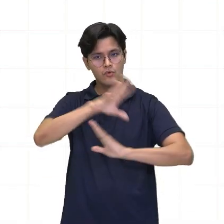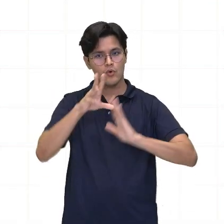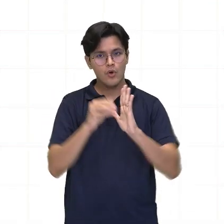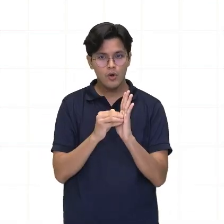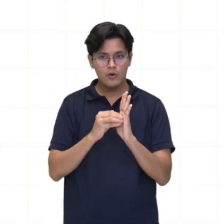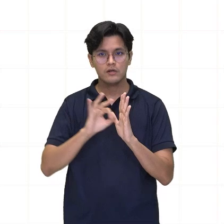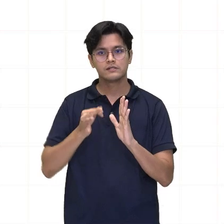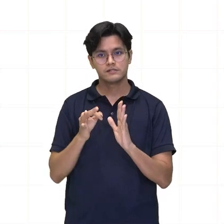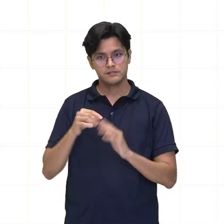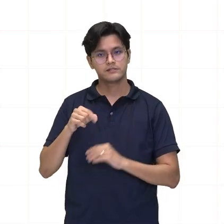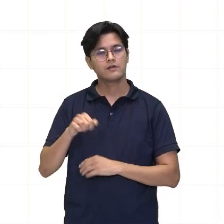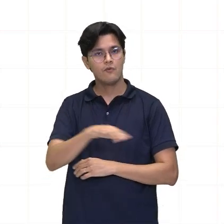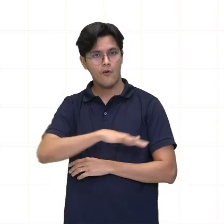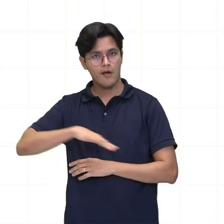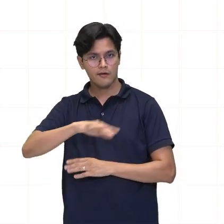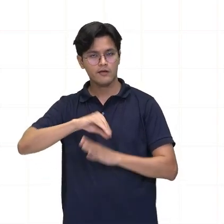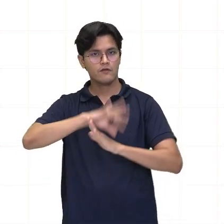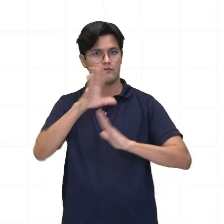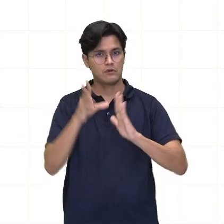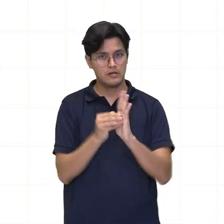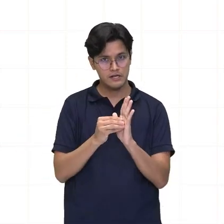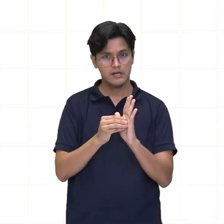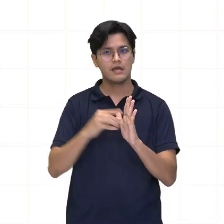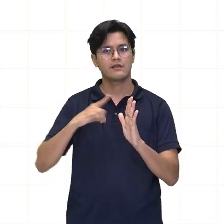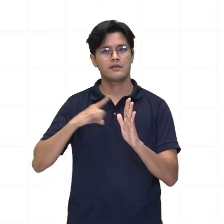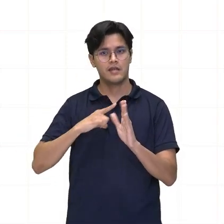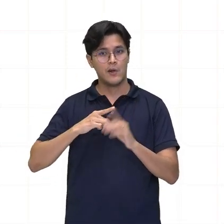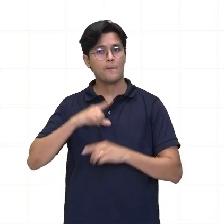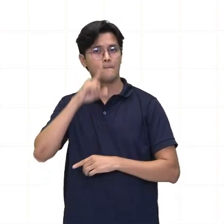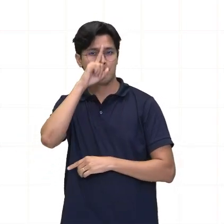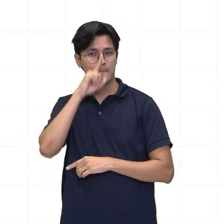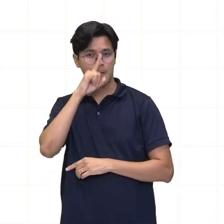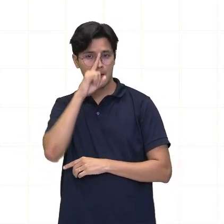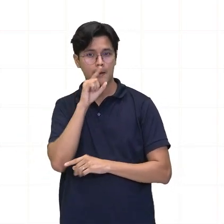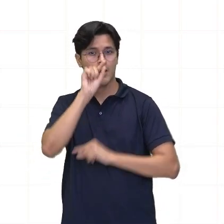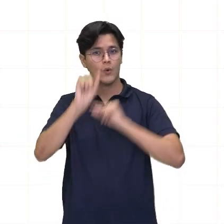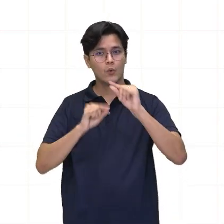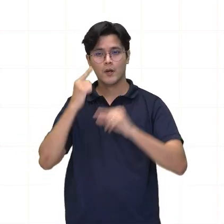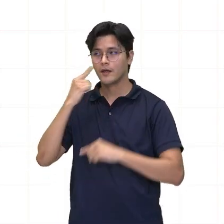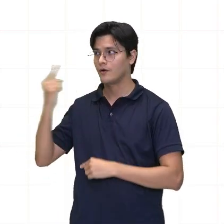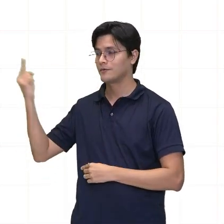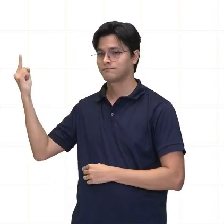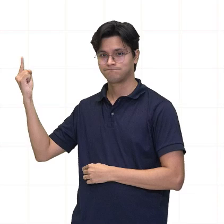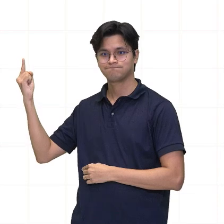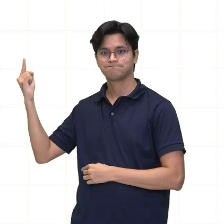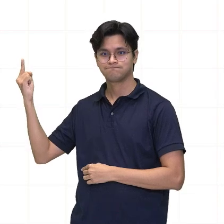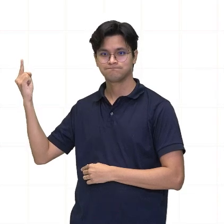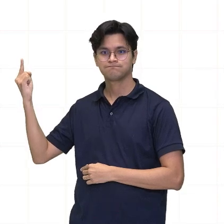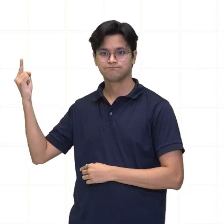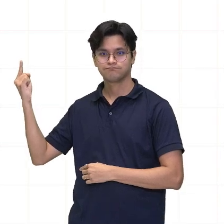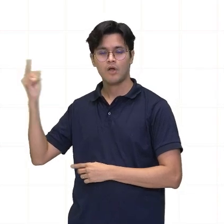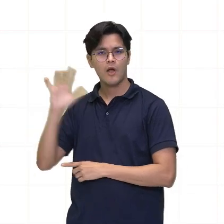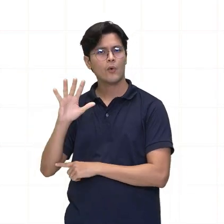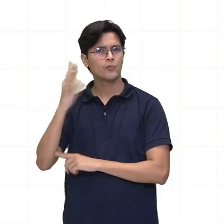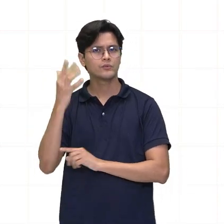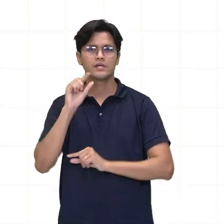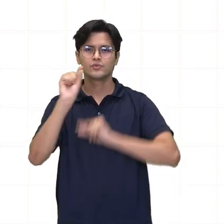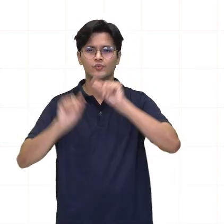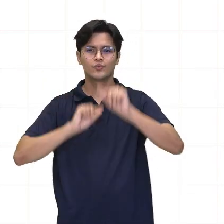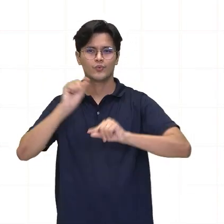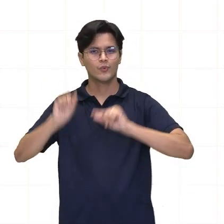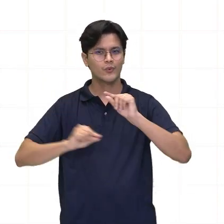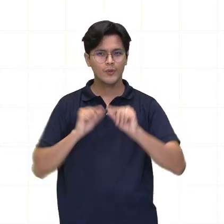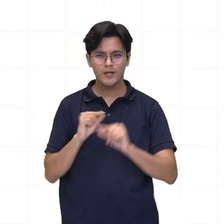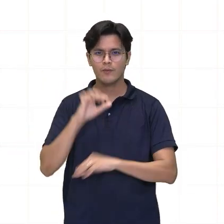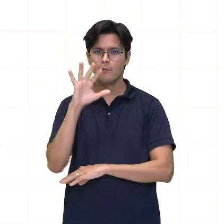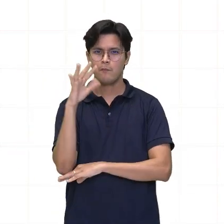bastante ameaçada, né? Aí a gente observa nessa imagem, olha, no meio da floresta amazônica, ocorrendo ali o